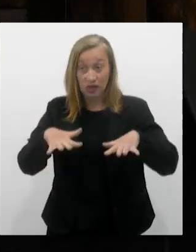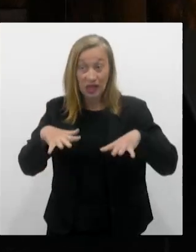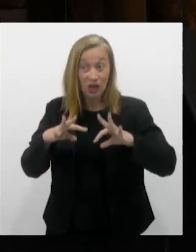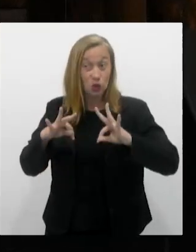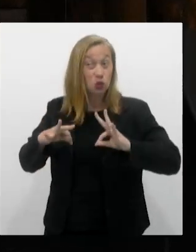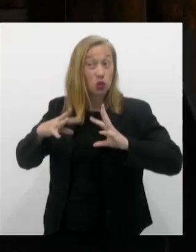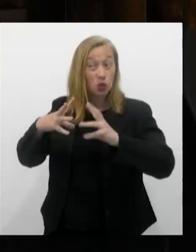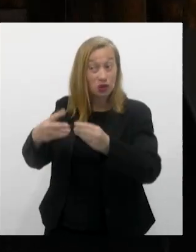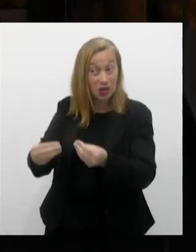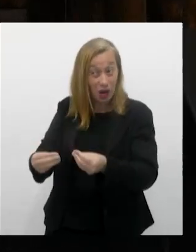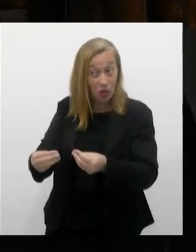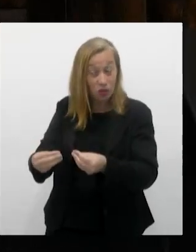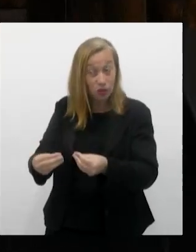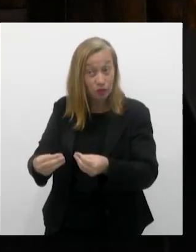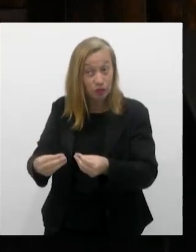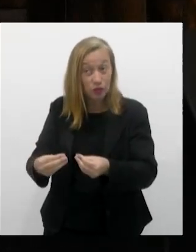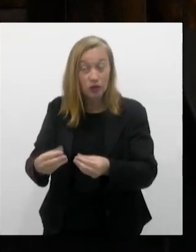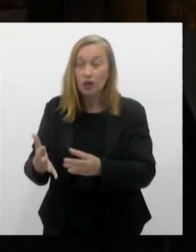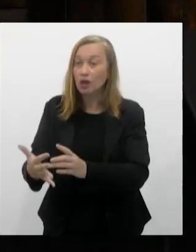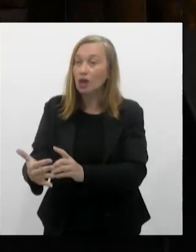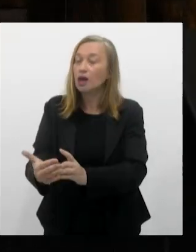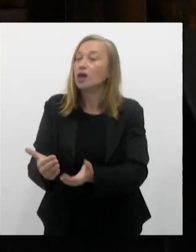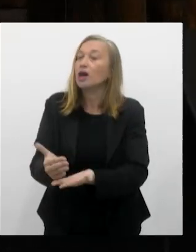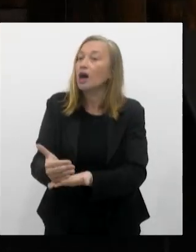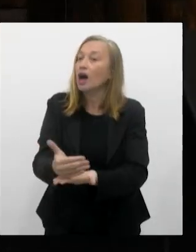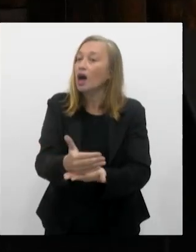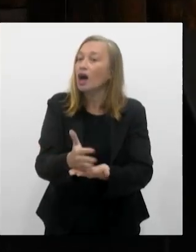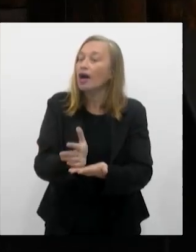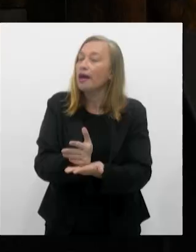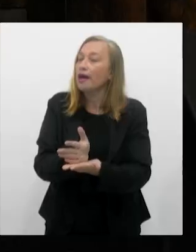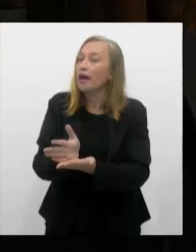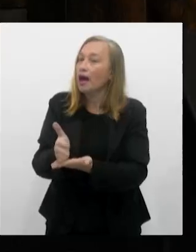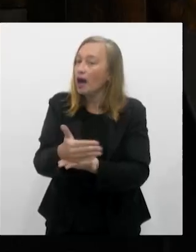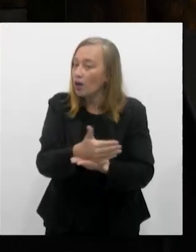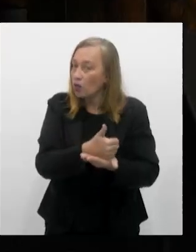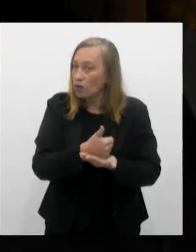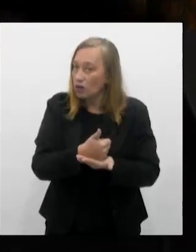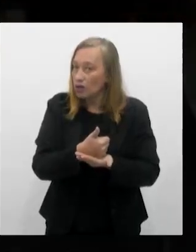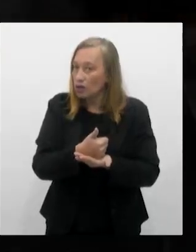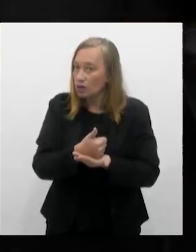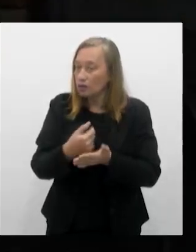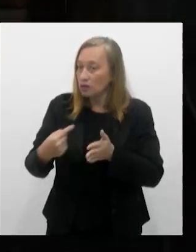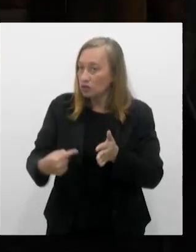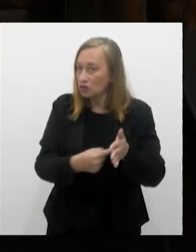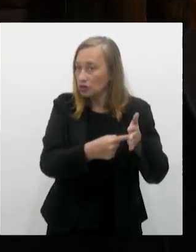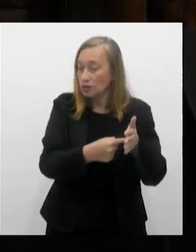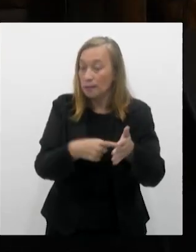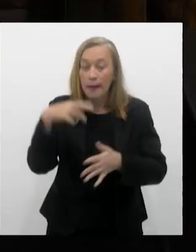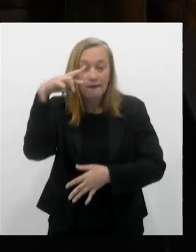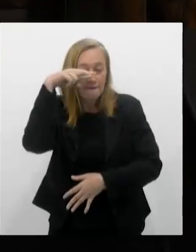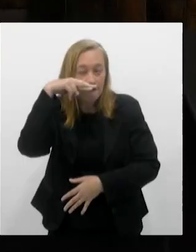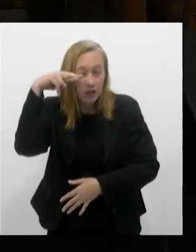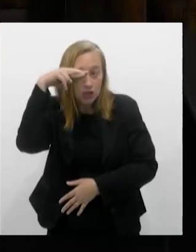totalidade do tribunal, acolheu nossa denúncia para investigar as